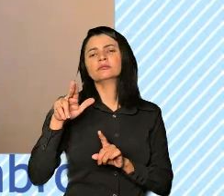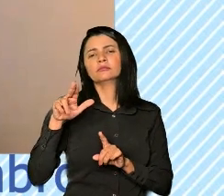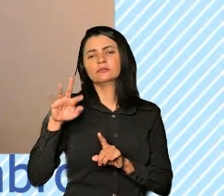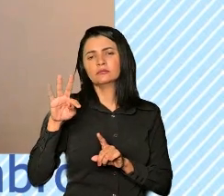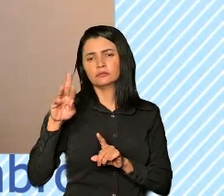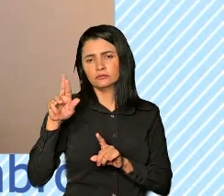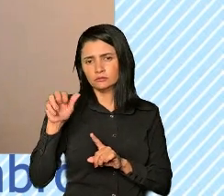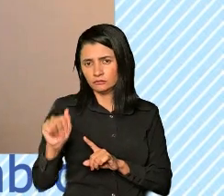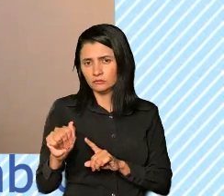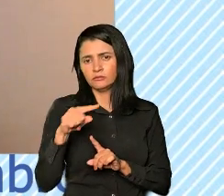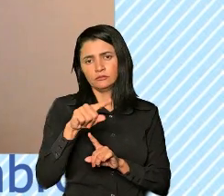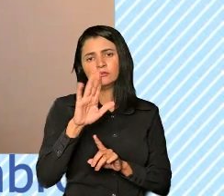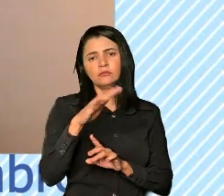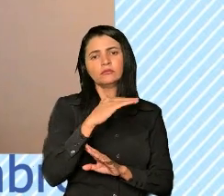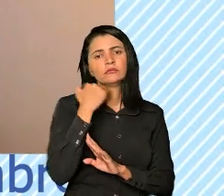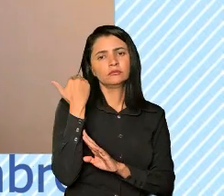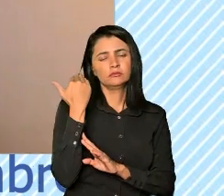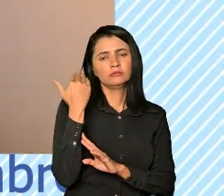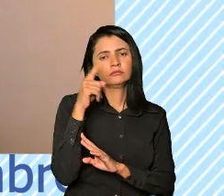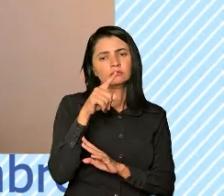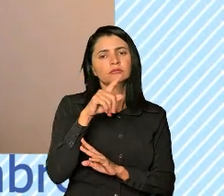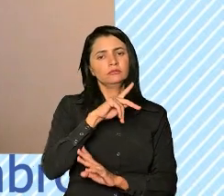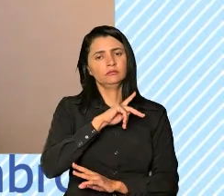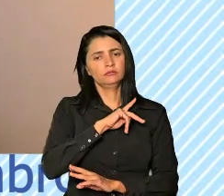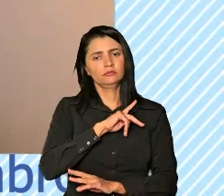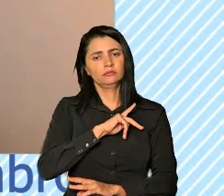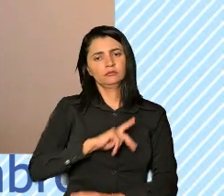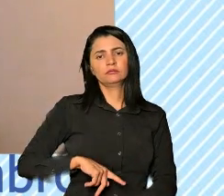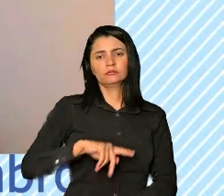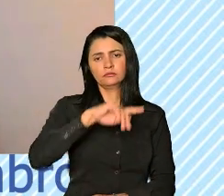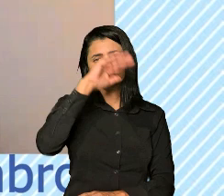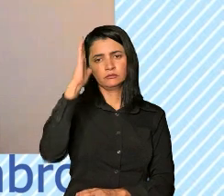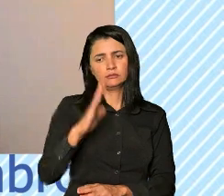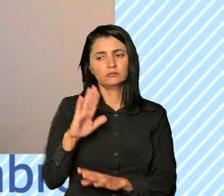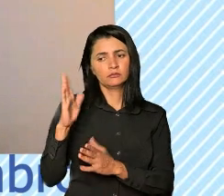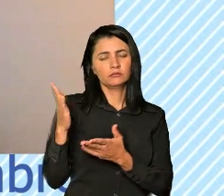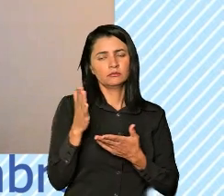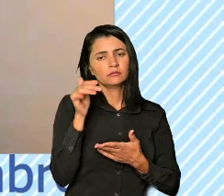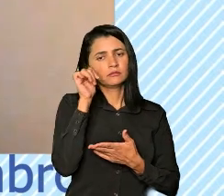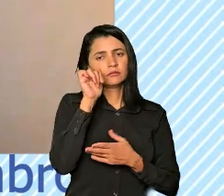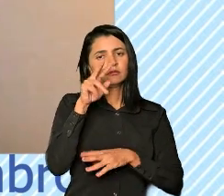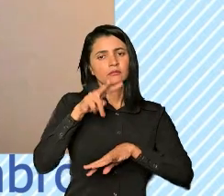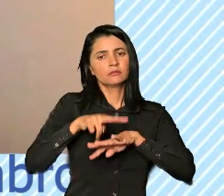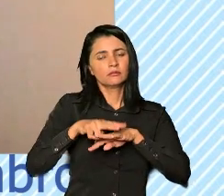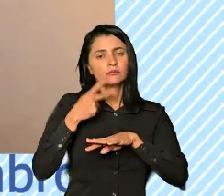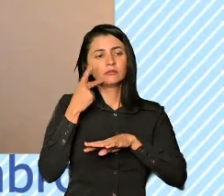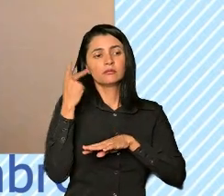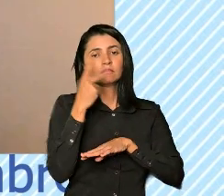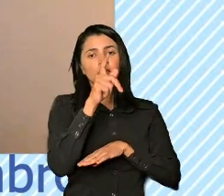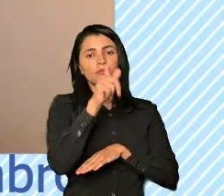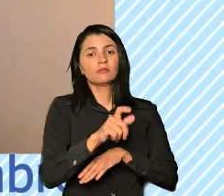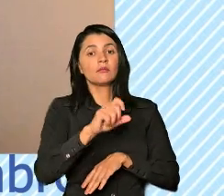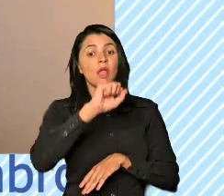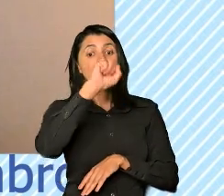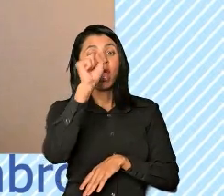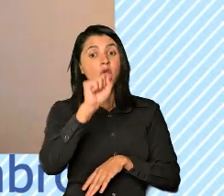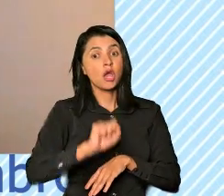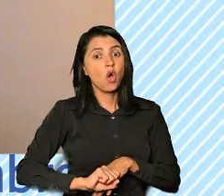ele já é falecido, mas o presidente da República recebe a viúva e diz que ele é o herói nacional.